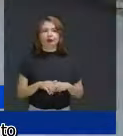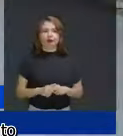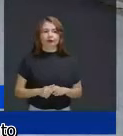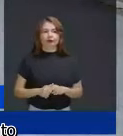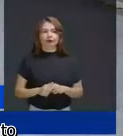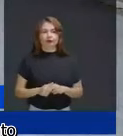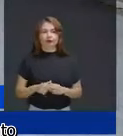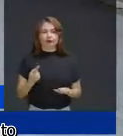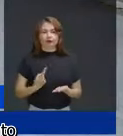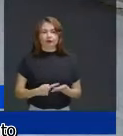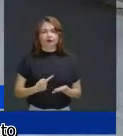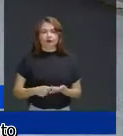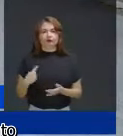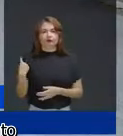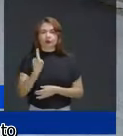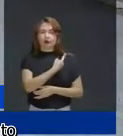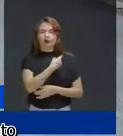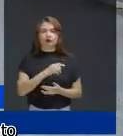o nosso